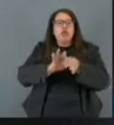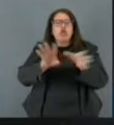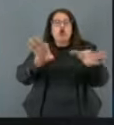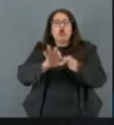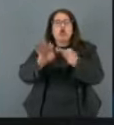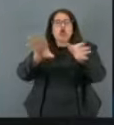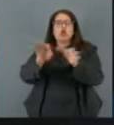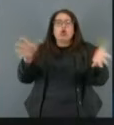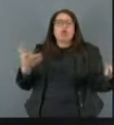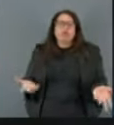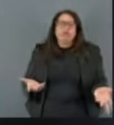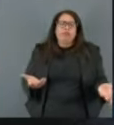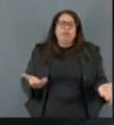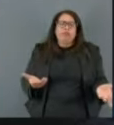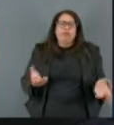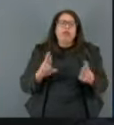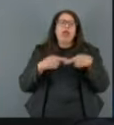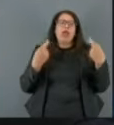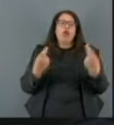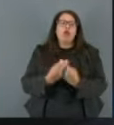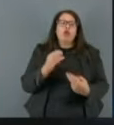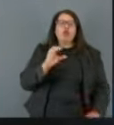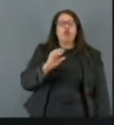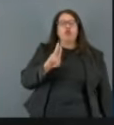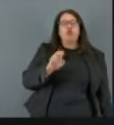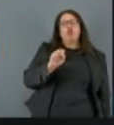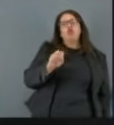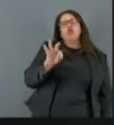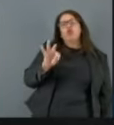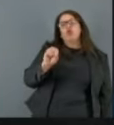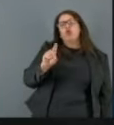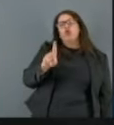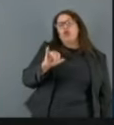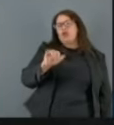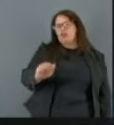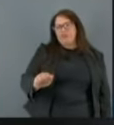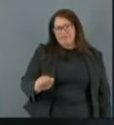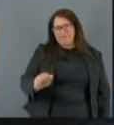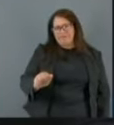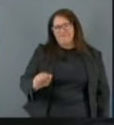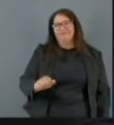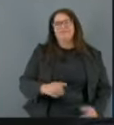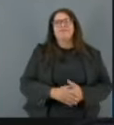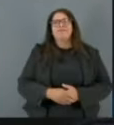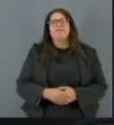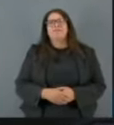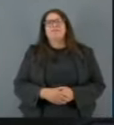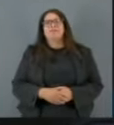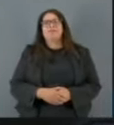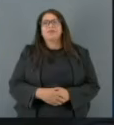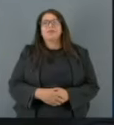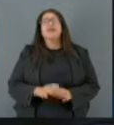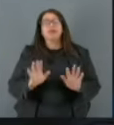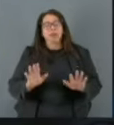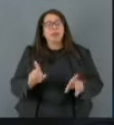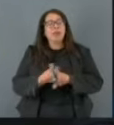custódia. E por último, daí finalizo, presidente, da PEC, eu vou analisar ainda com muita